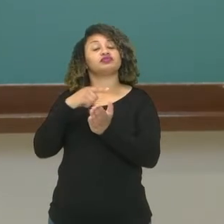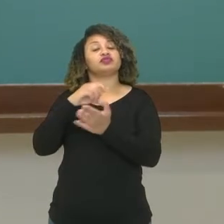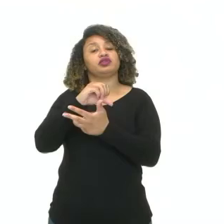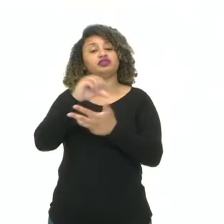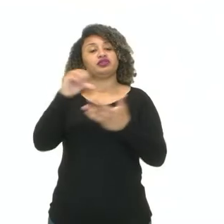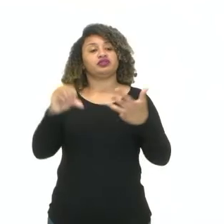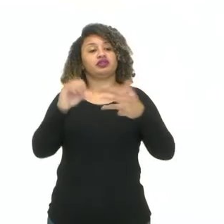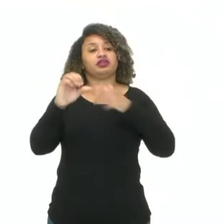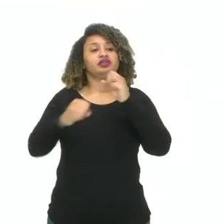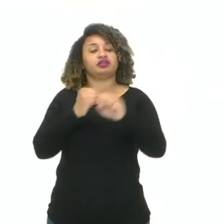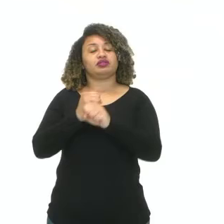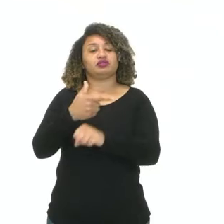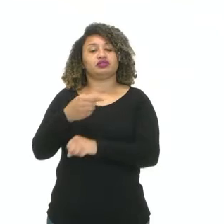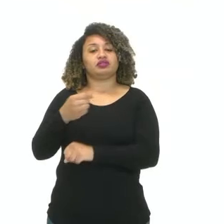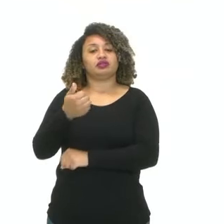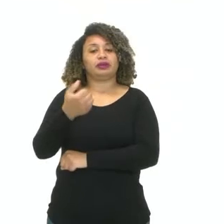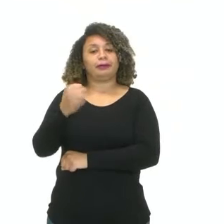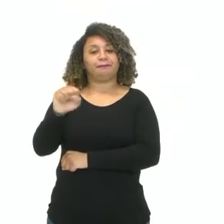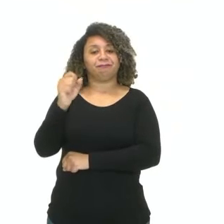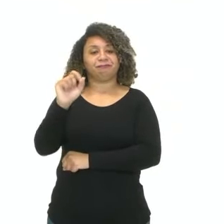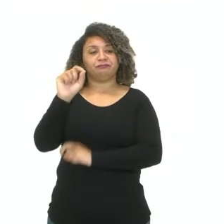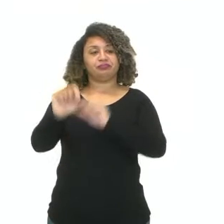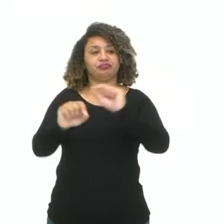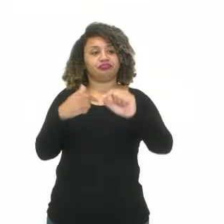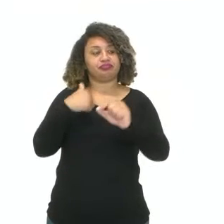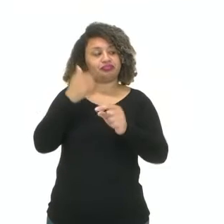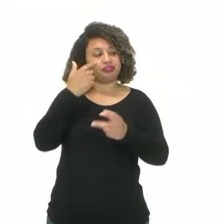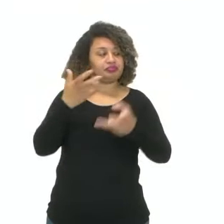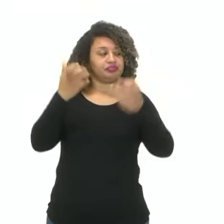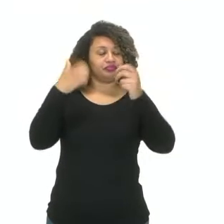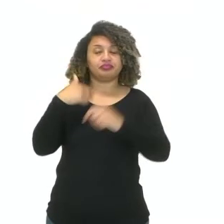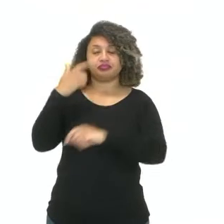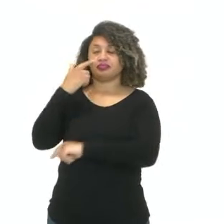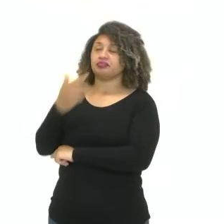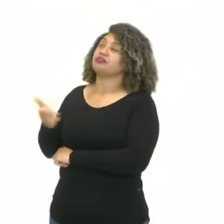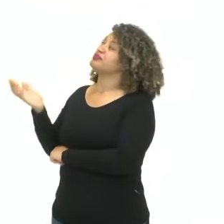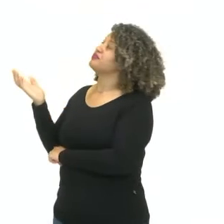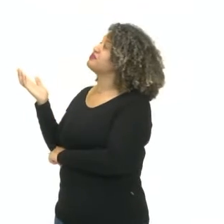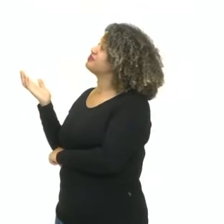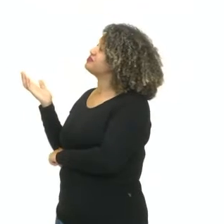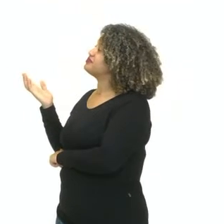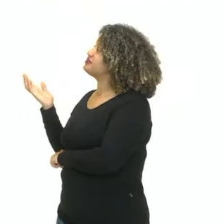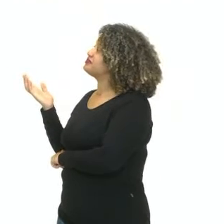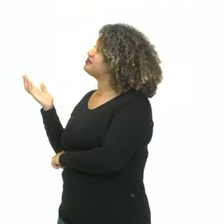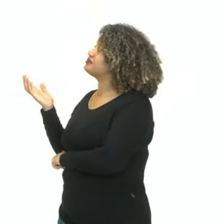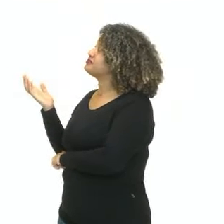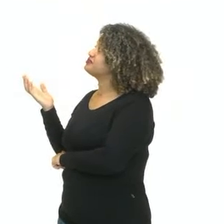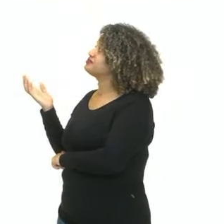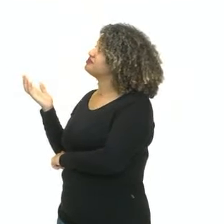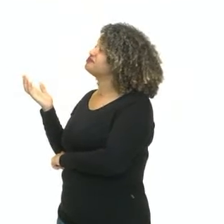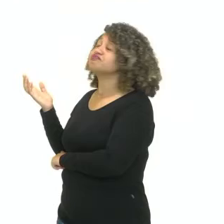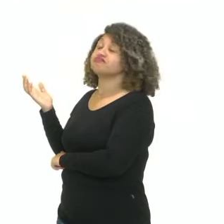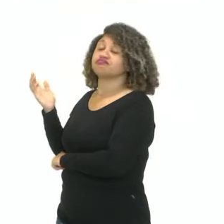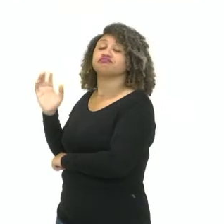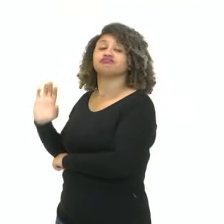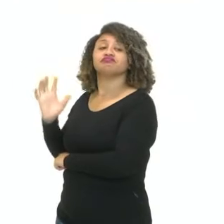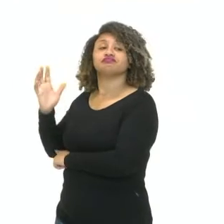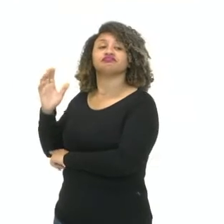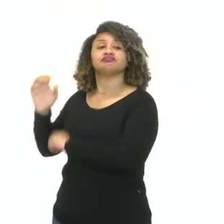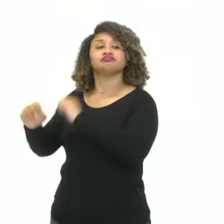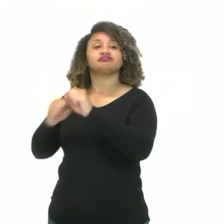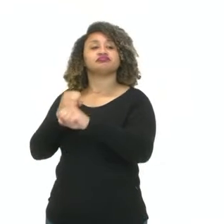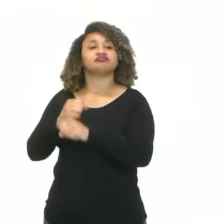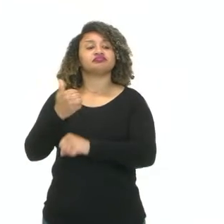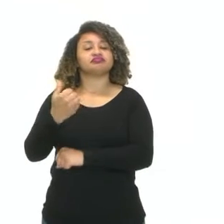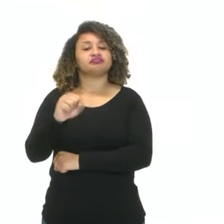né? E segundo o panfleto, emigrar para o Brasil, saindo da Itália no ano de 1876, era um bom